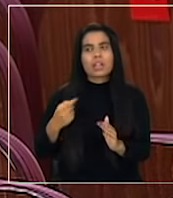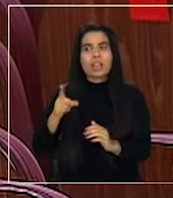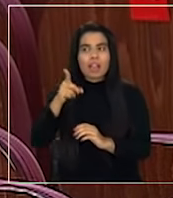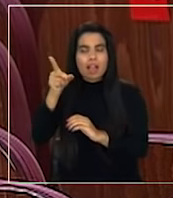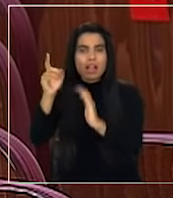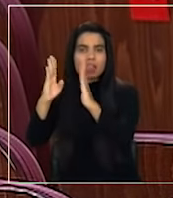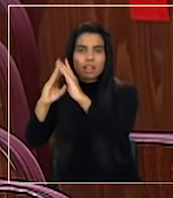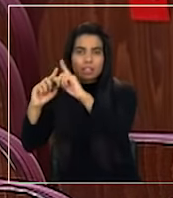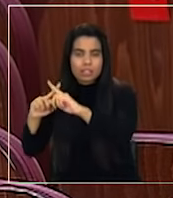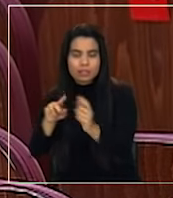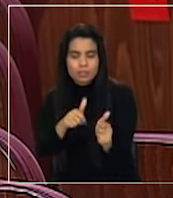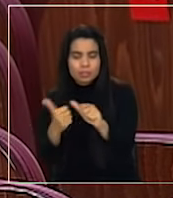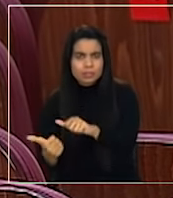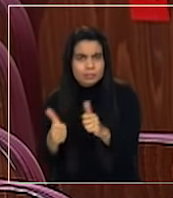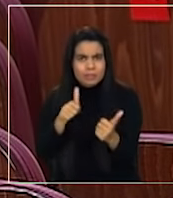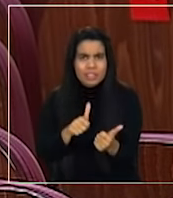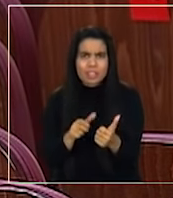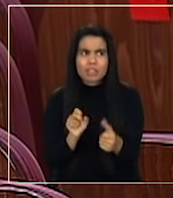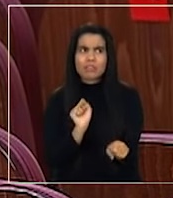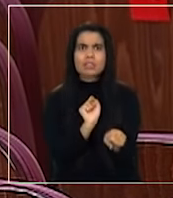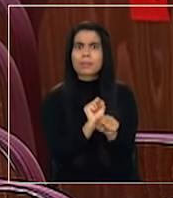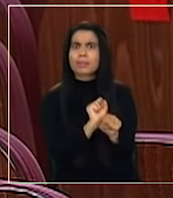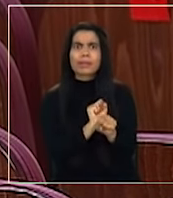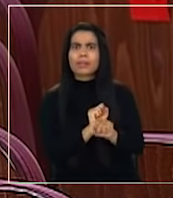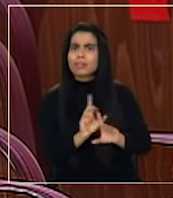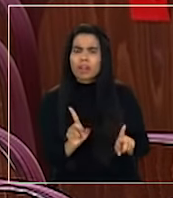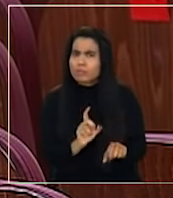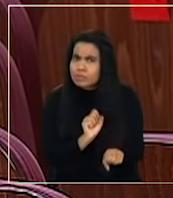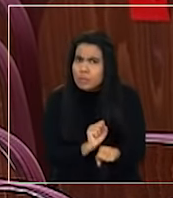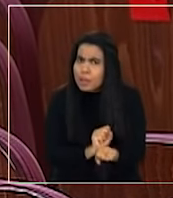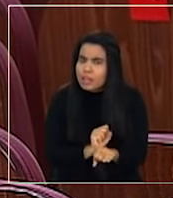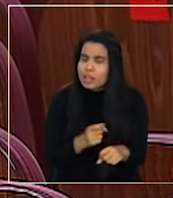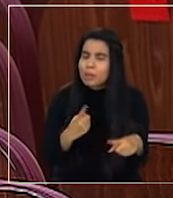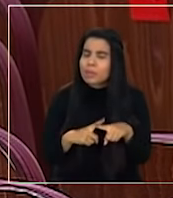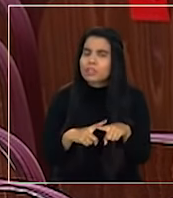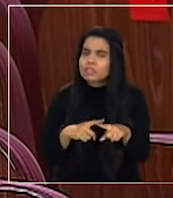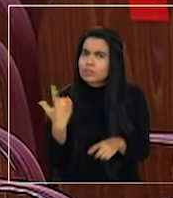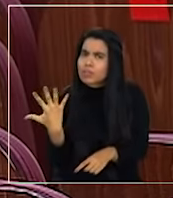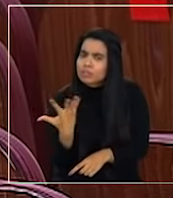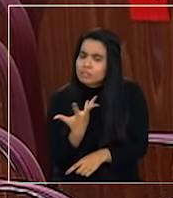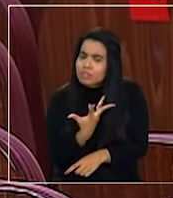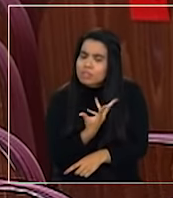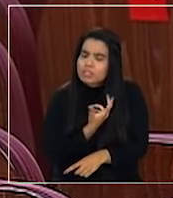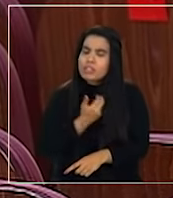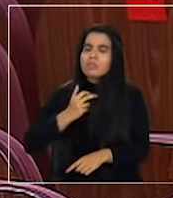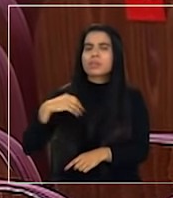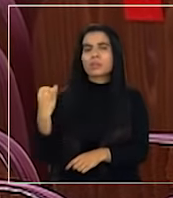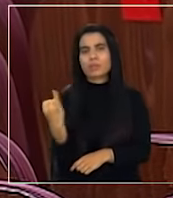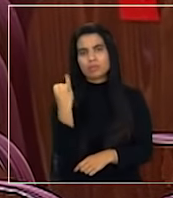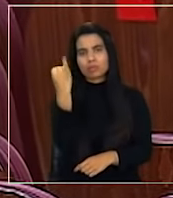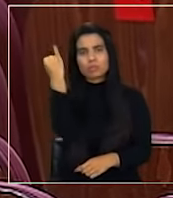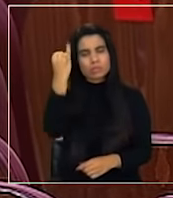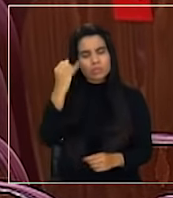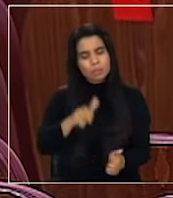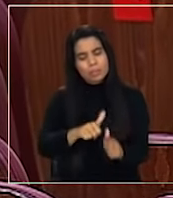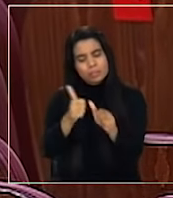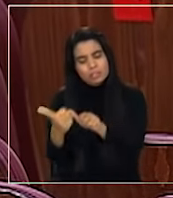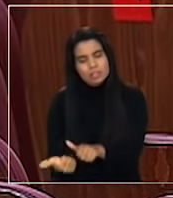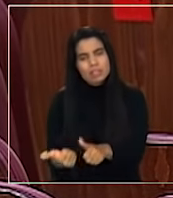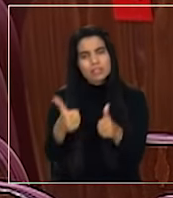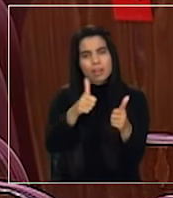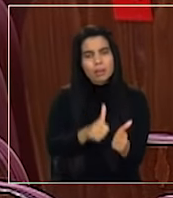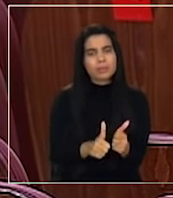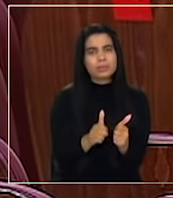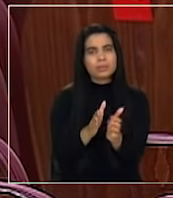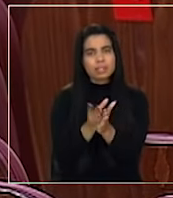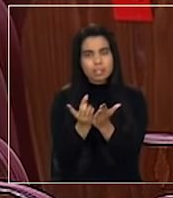te batizar. Não espere, porque é a sua salvação que está em jogo. Então batize-se nas águas. Leia a